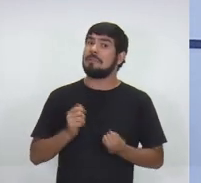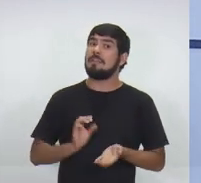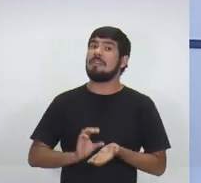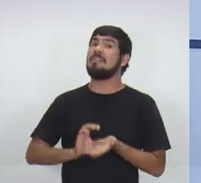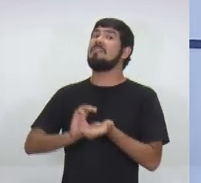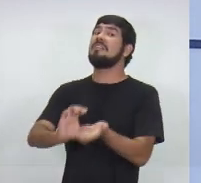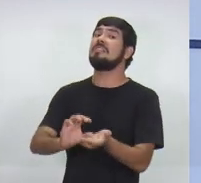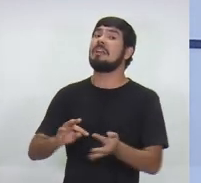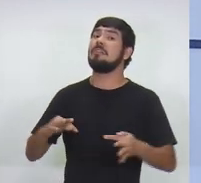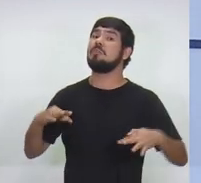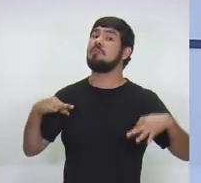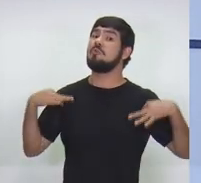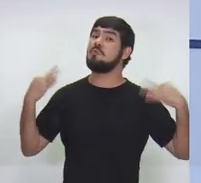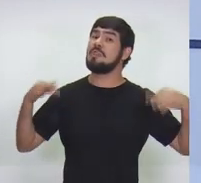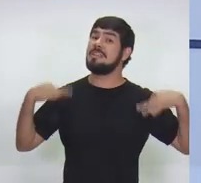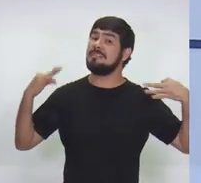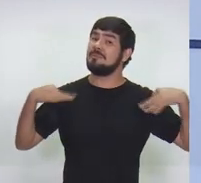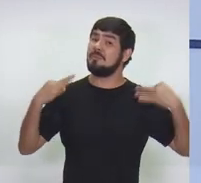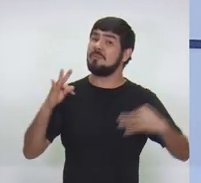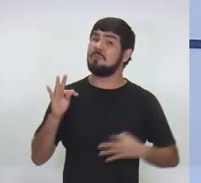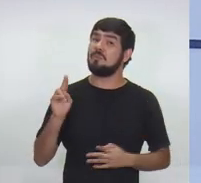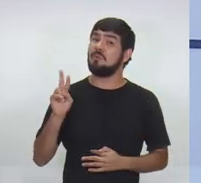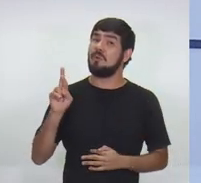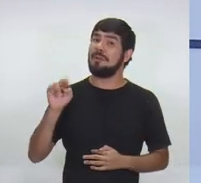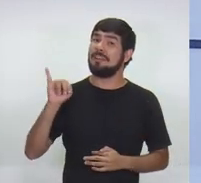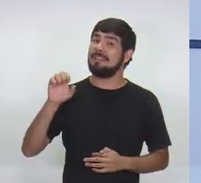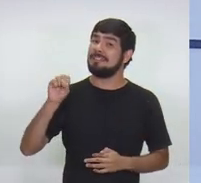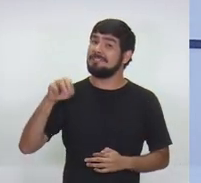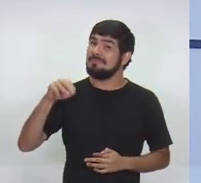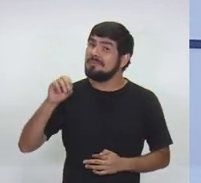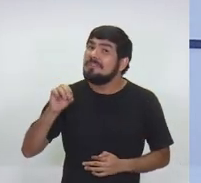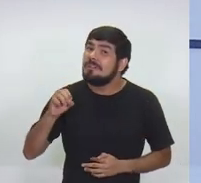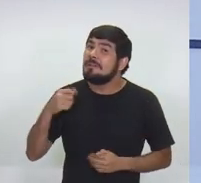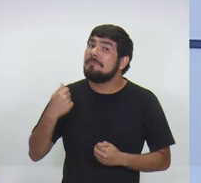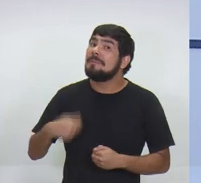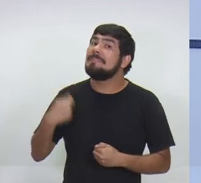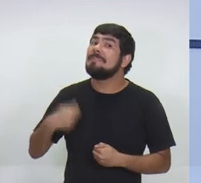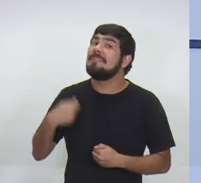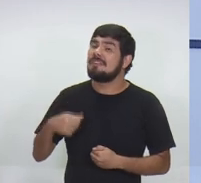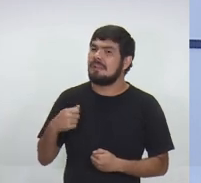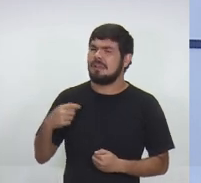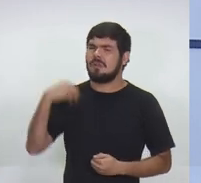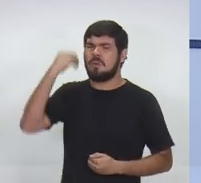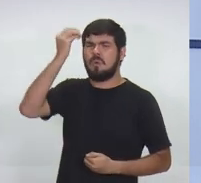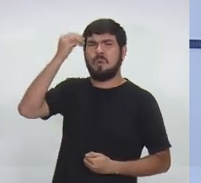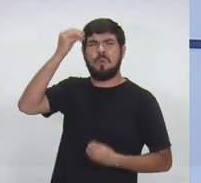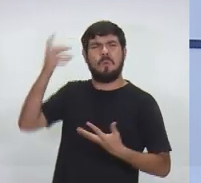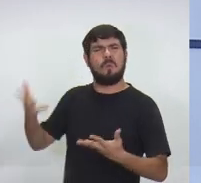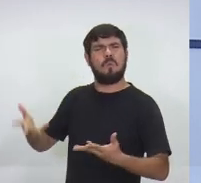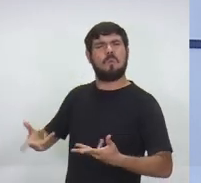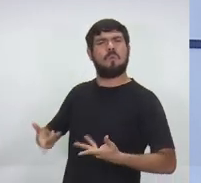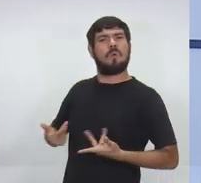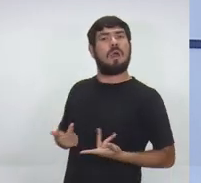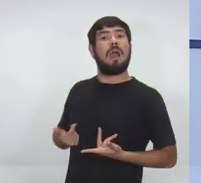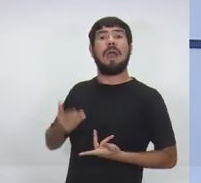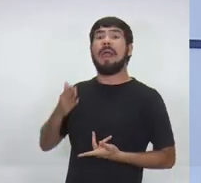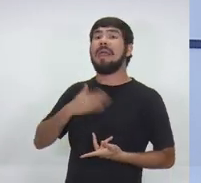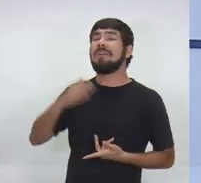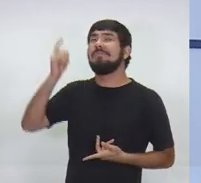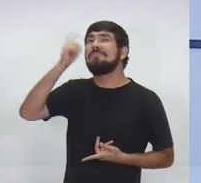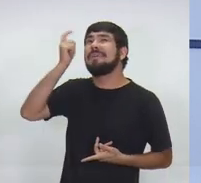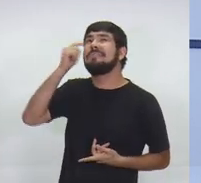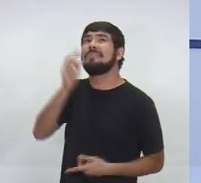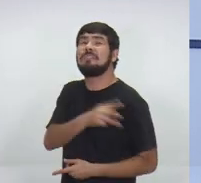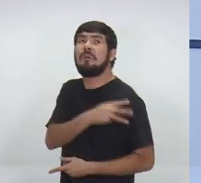e para investir no turismo eu tenho que ter mão de obra qualificada portanto a minha intenção é colocar no ensino